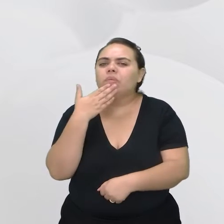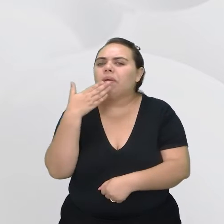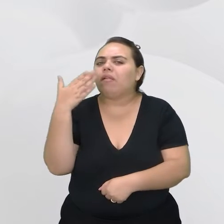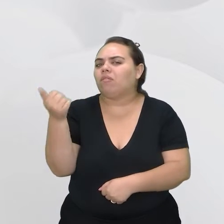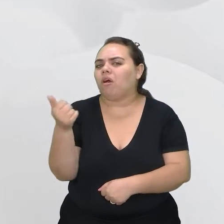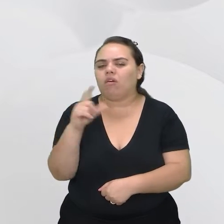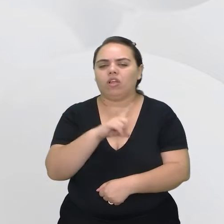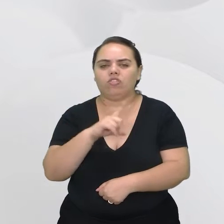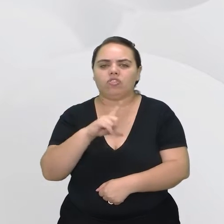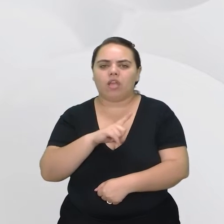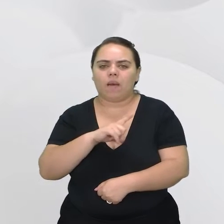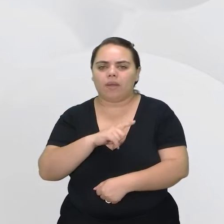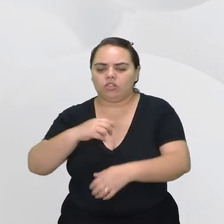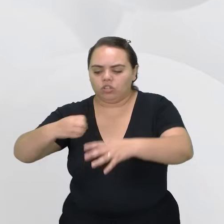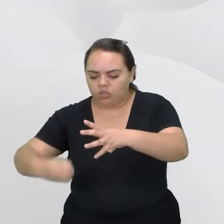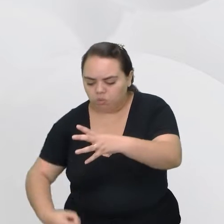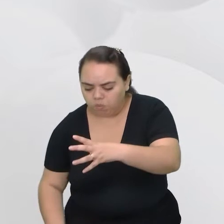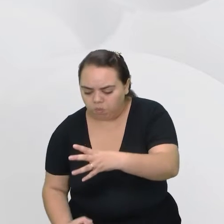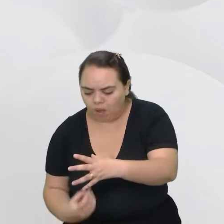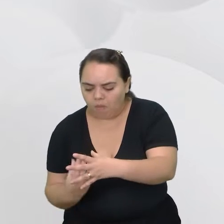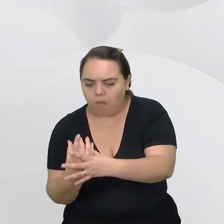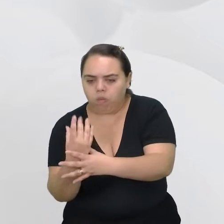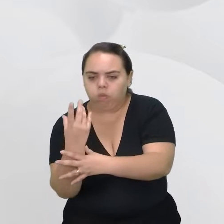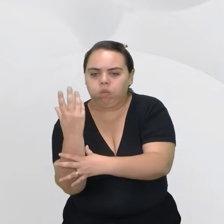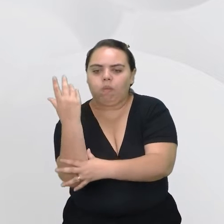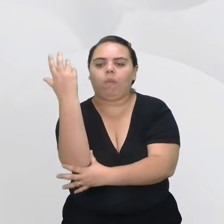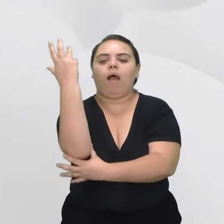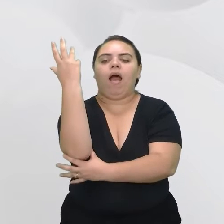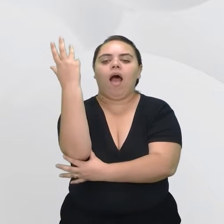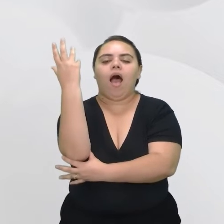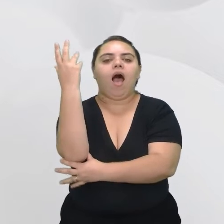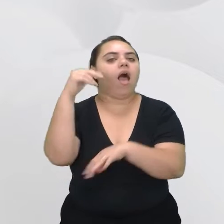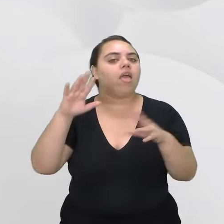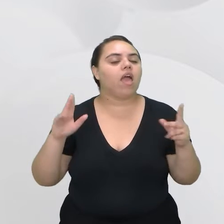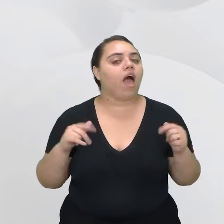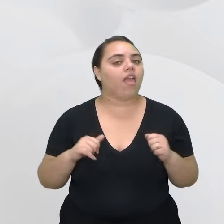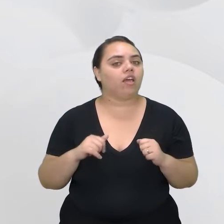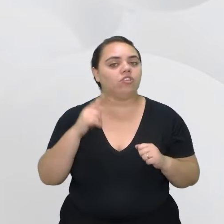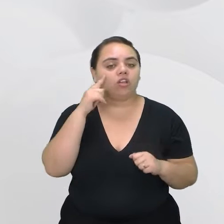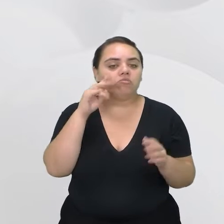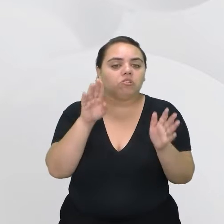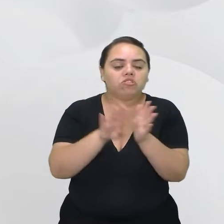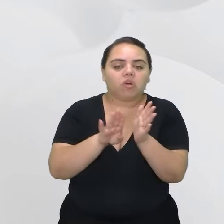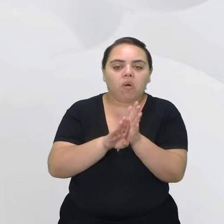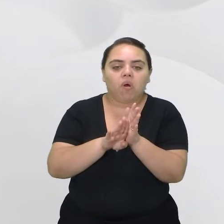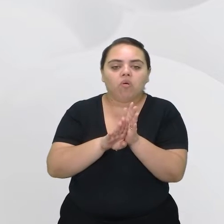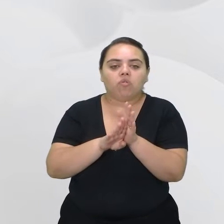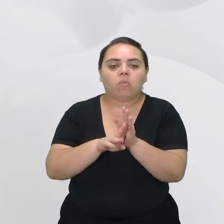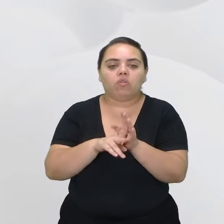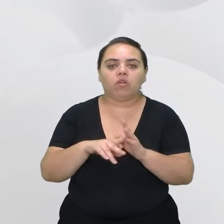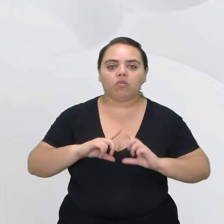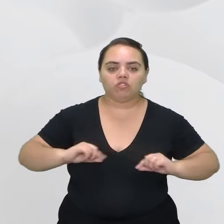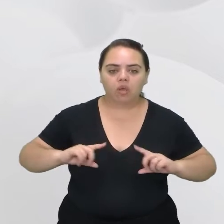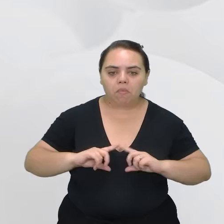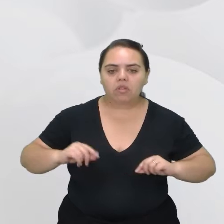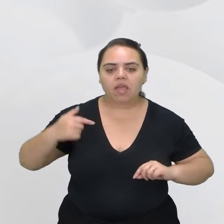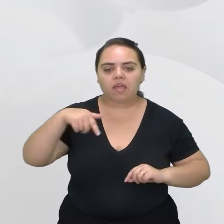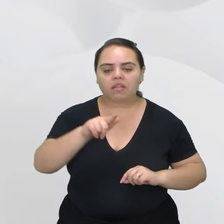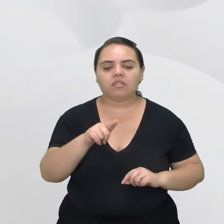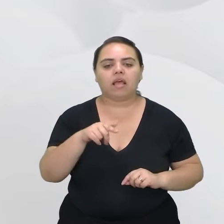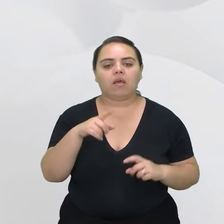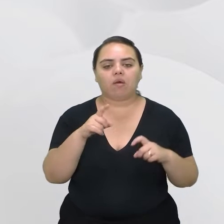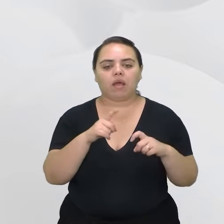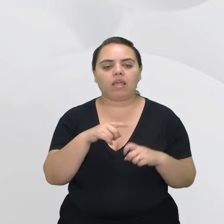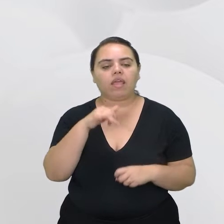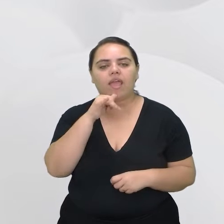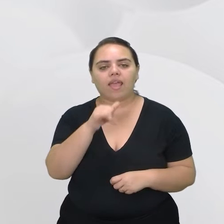estratégias de fazer o plantio. E aí a gente chegou nesse botânico japonês chamado Akira Miyawaki, que desenvolveu uma estratégia